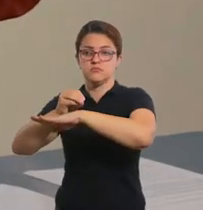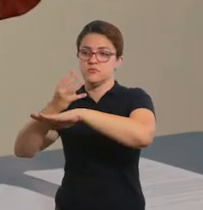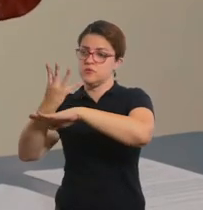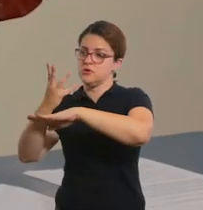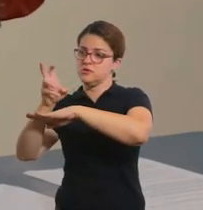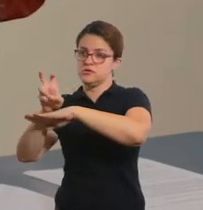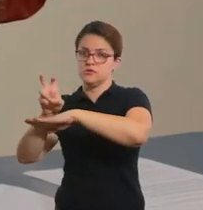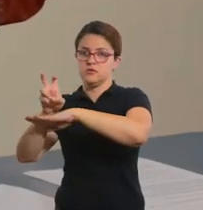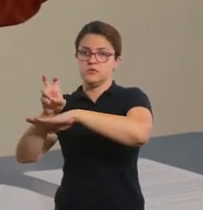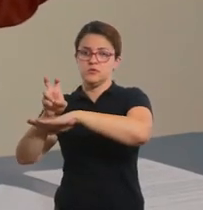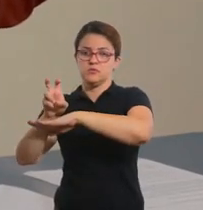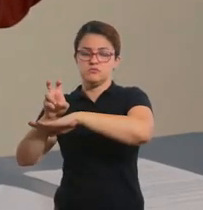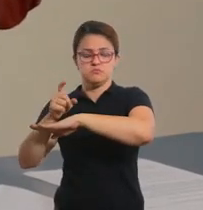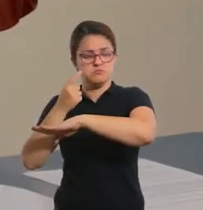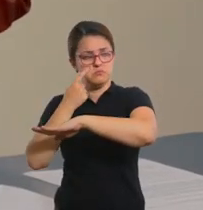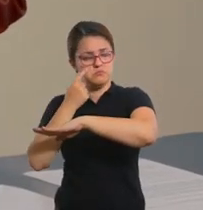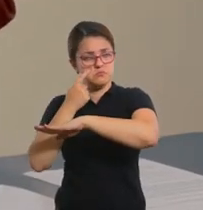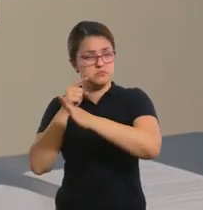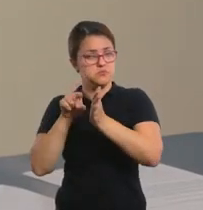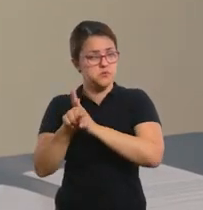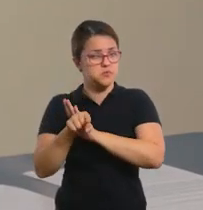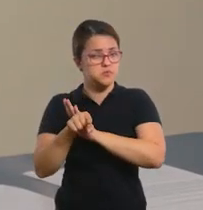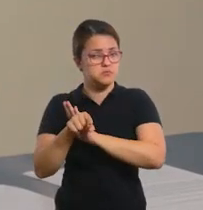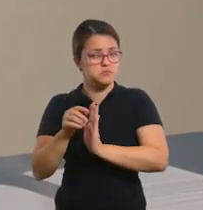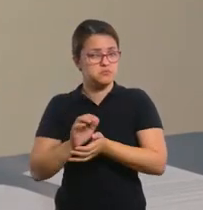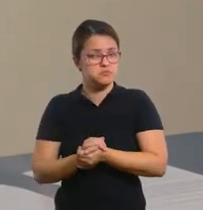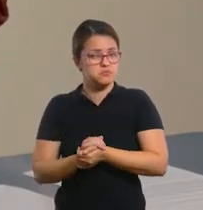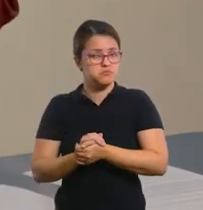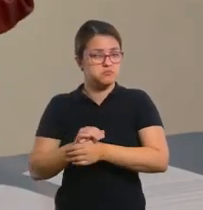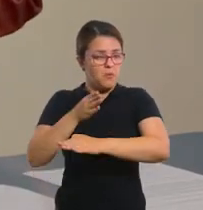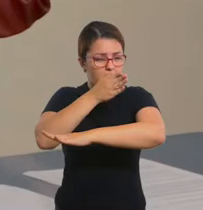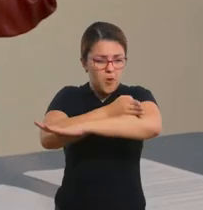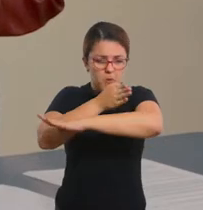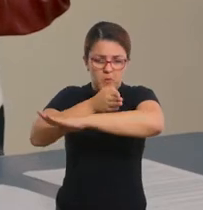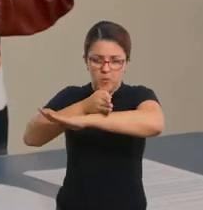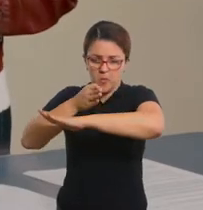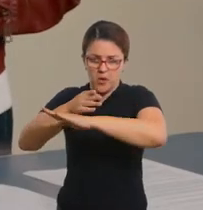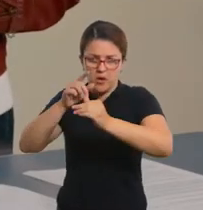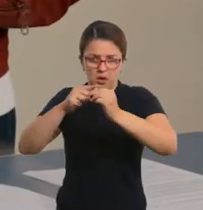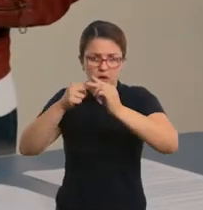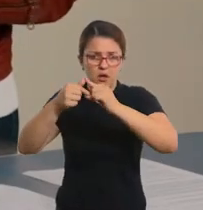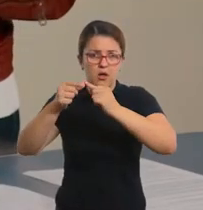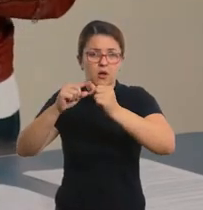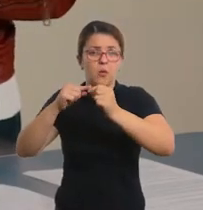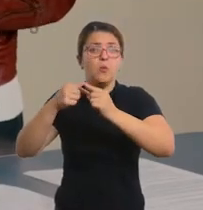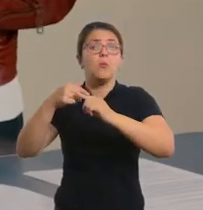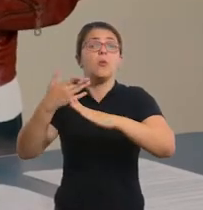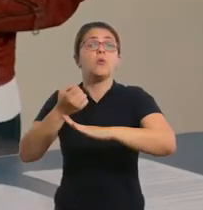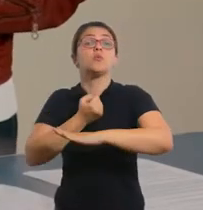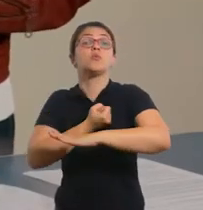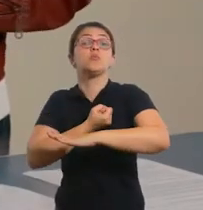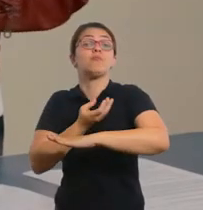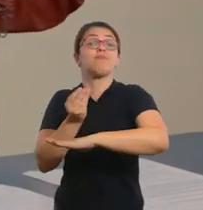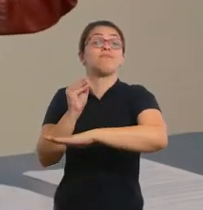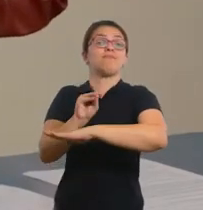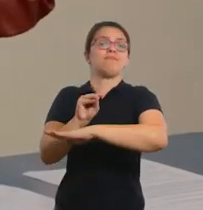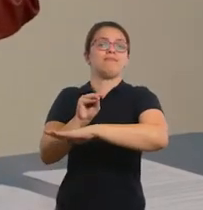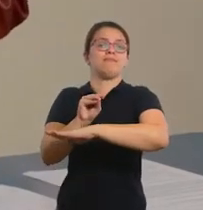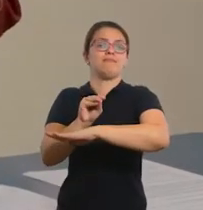40 para o 45. E aí está perguntando, nessa sequência, o símbolo estrela está no lugar do número?